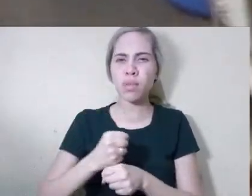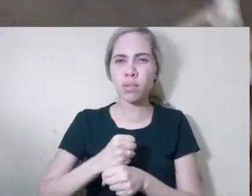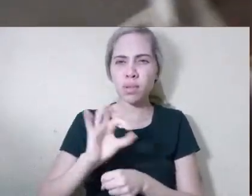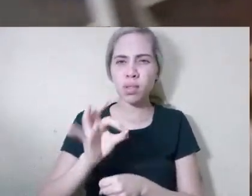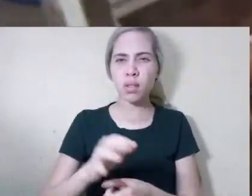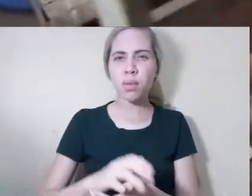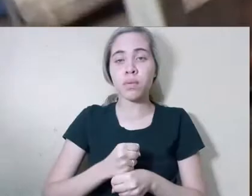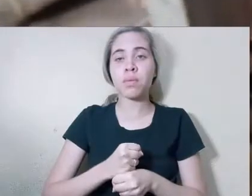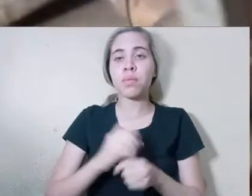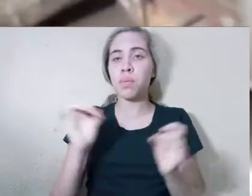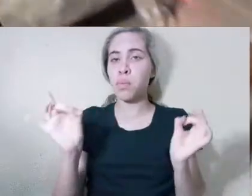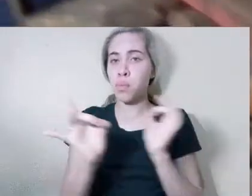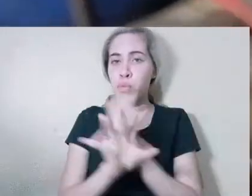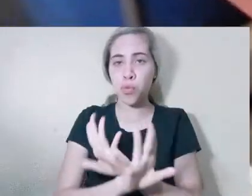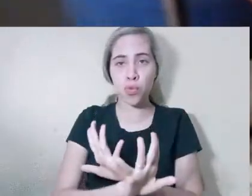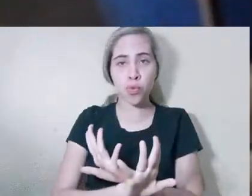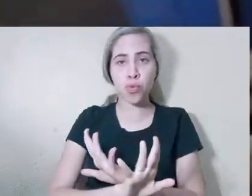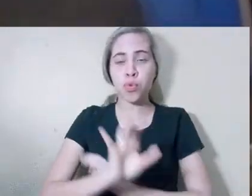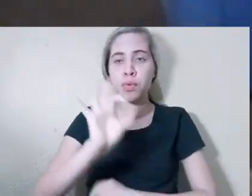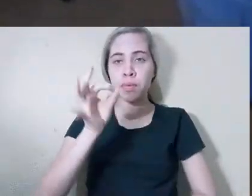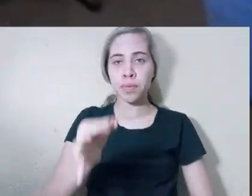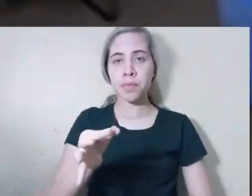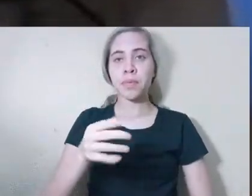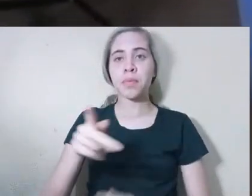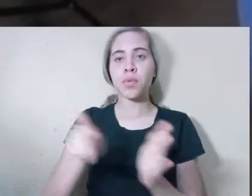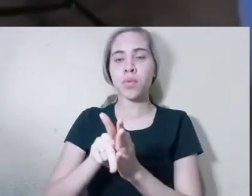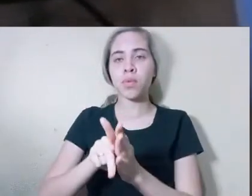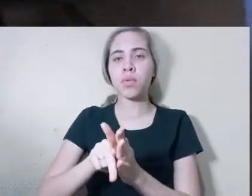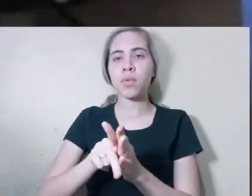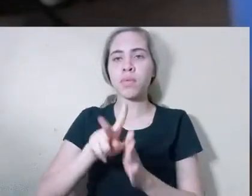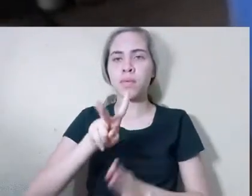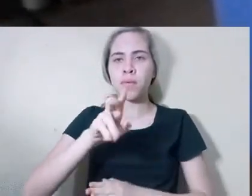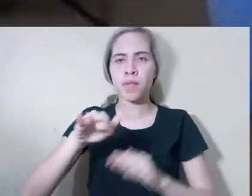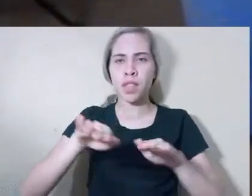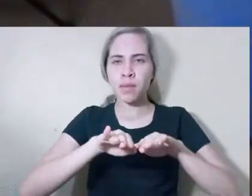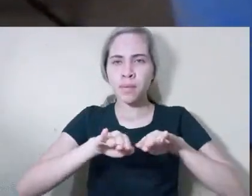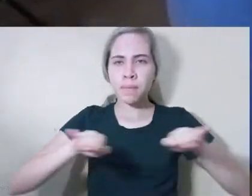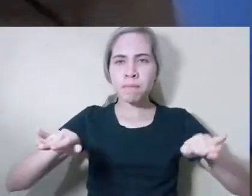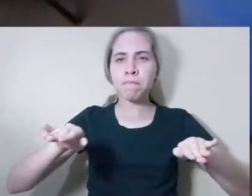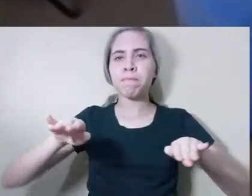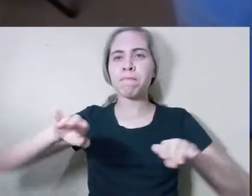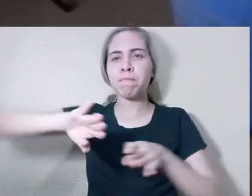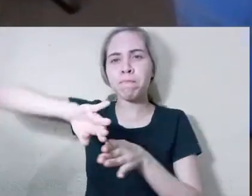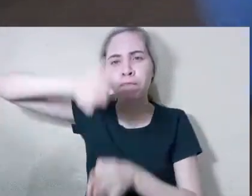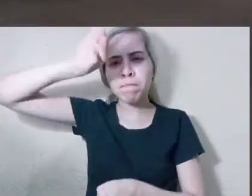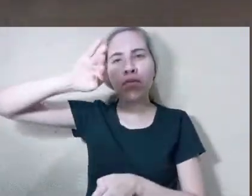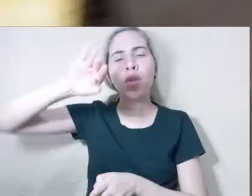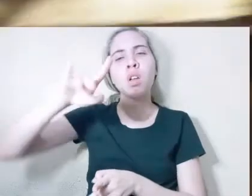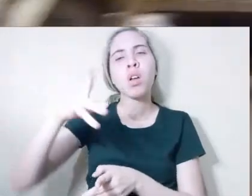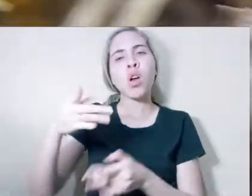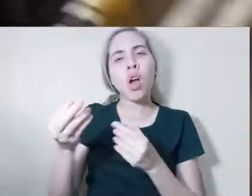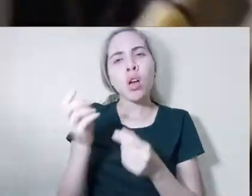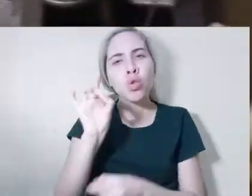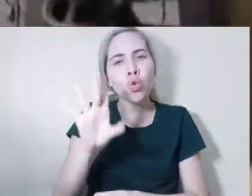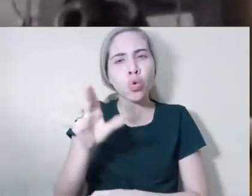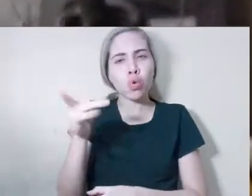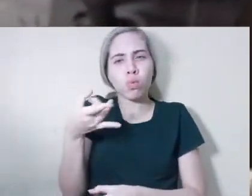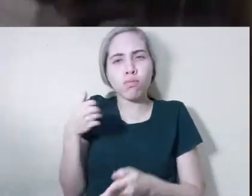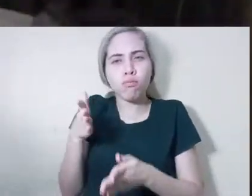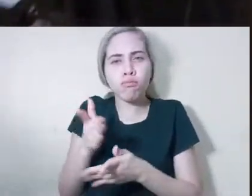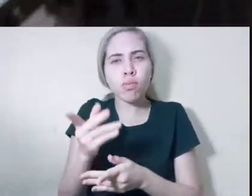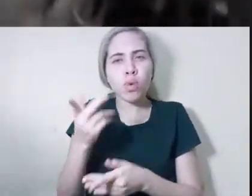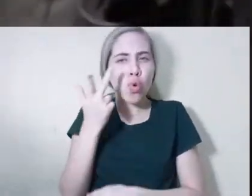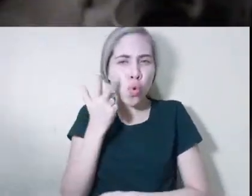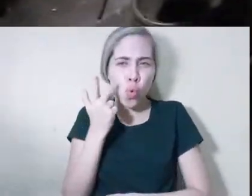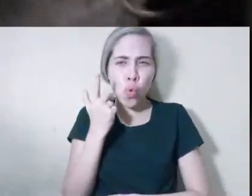uns 8 anos que essa lixadeira aqui, ó, ficou pronta. A bancada de furação vertical dele. Tá? Isso daqui é uma